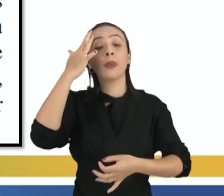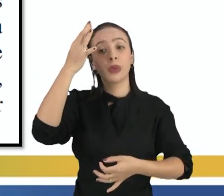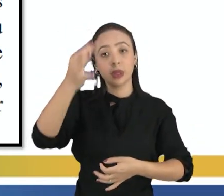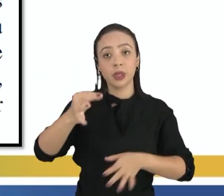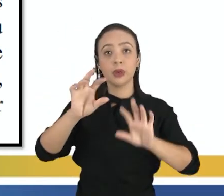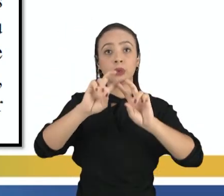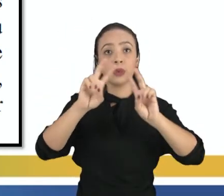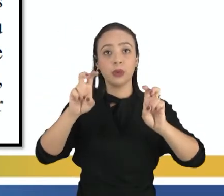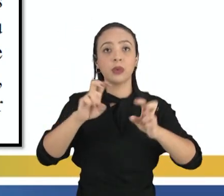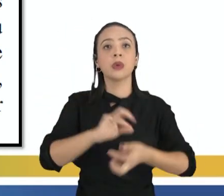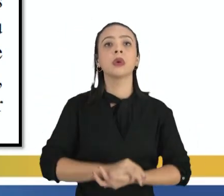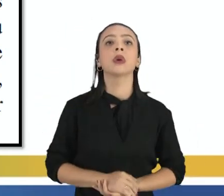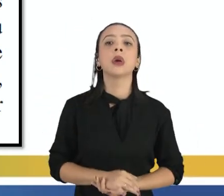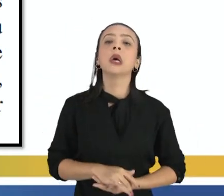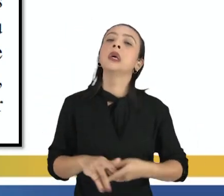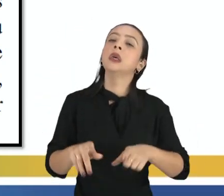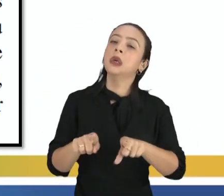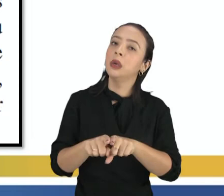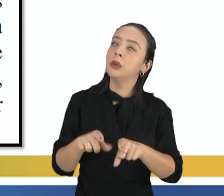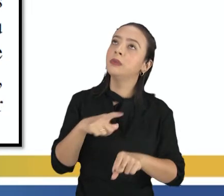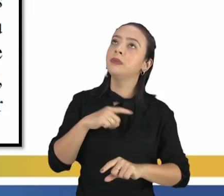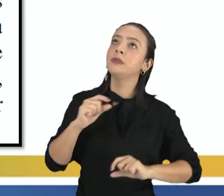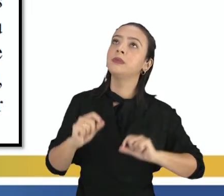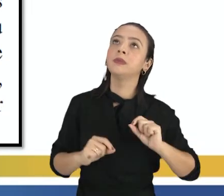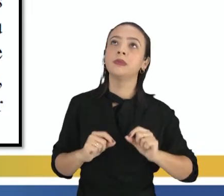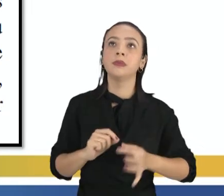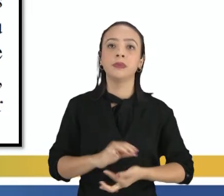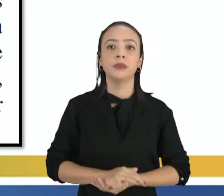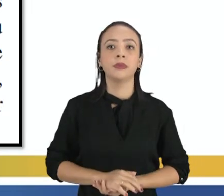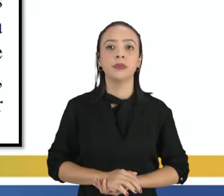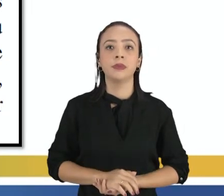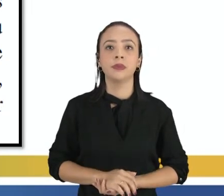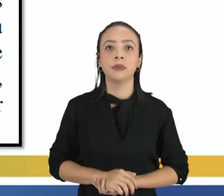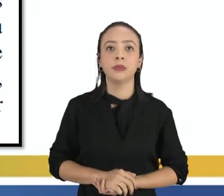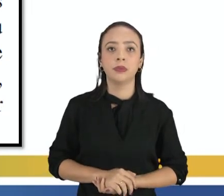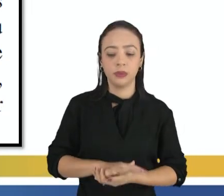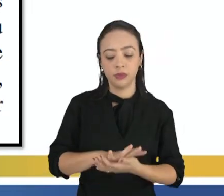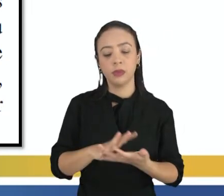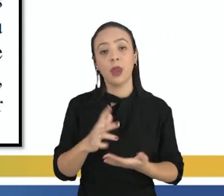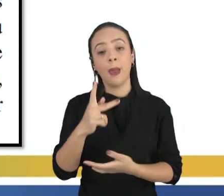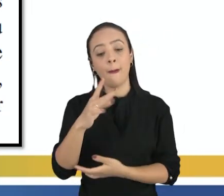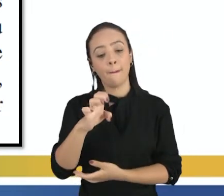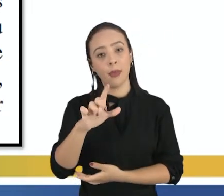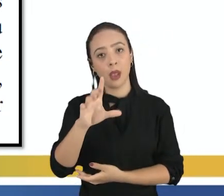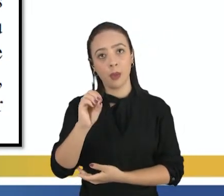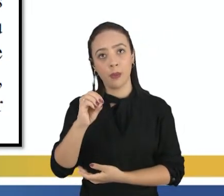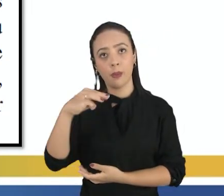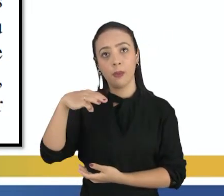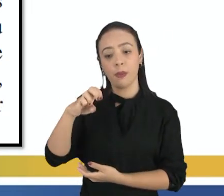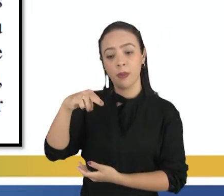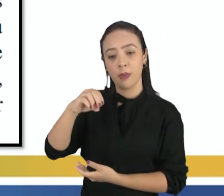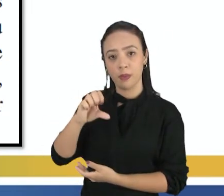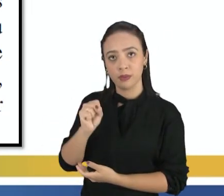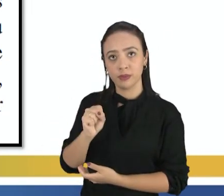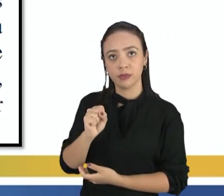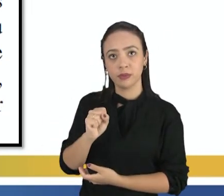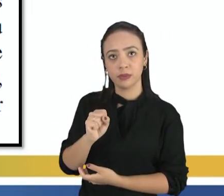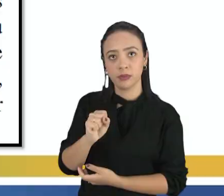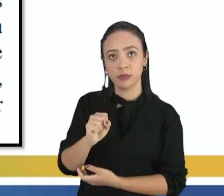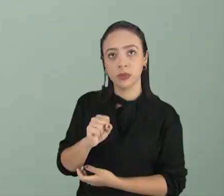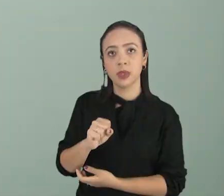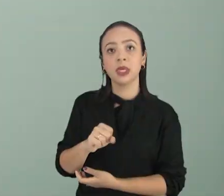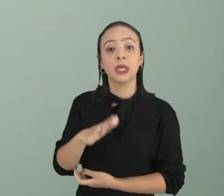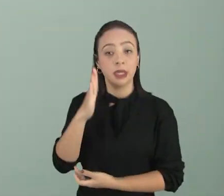Outra coisa, outra polifonia nós temos na última expressão, pelo menos que se saiba. Nós temos aí,